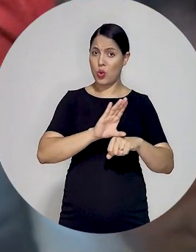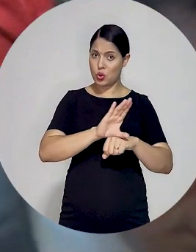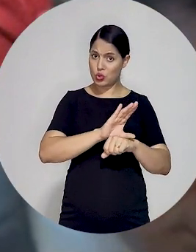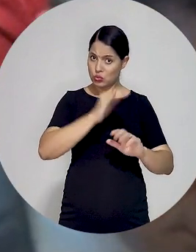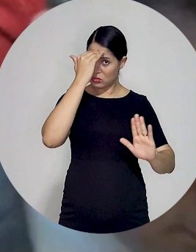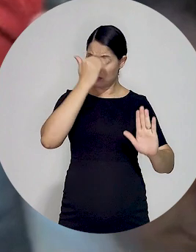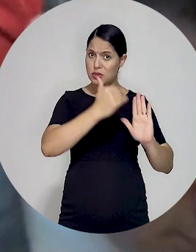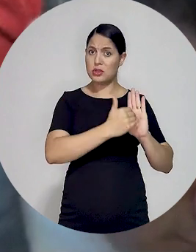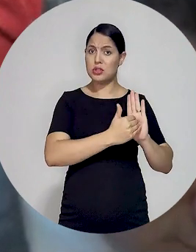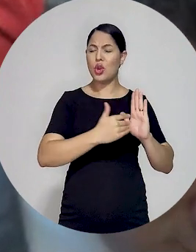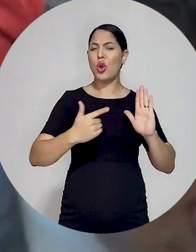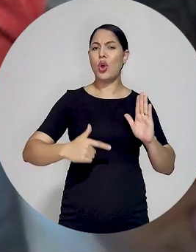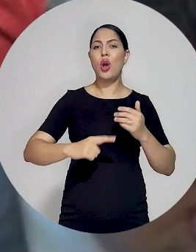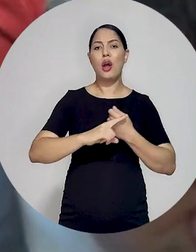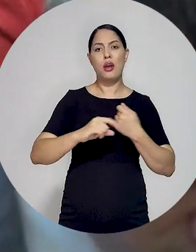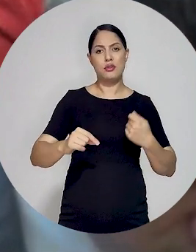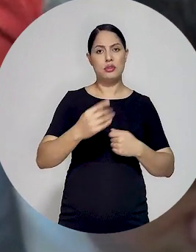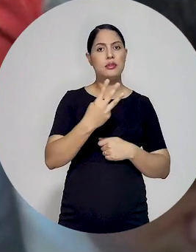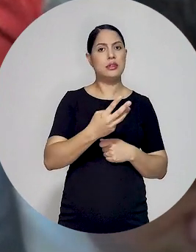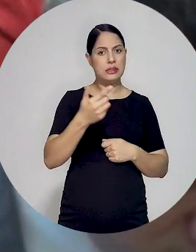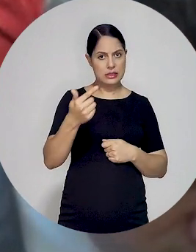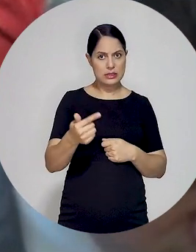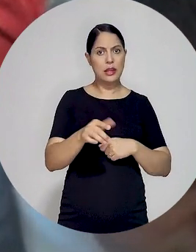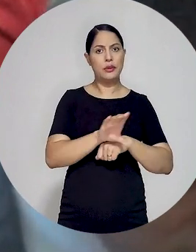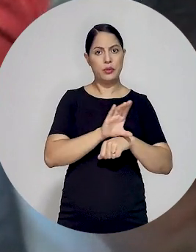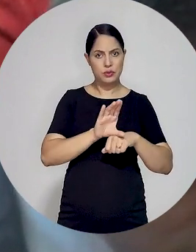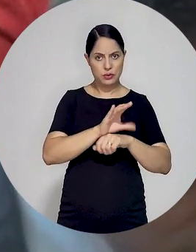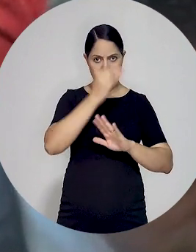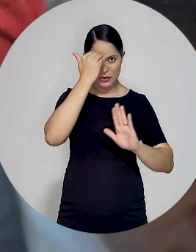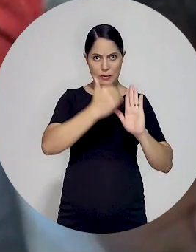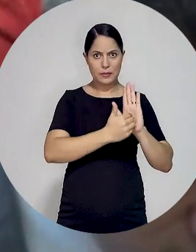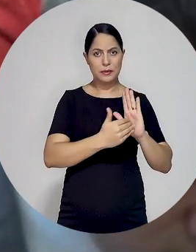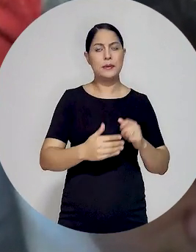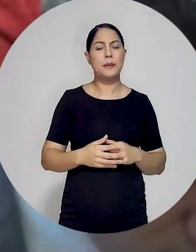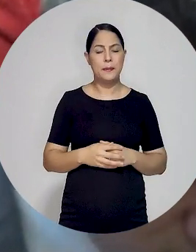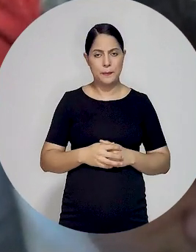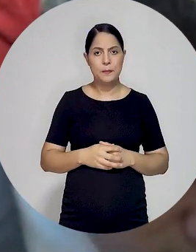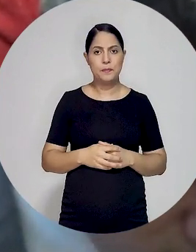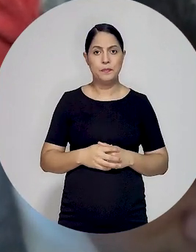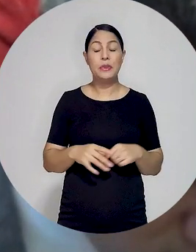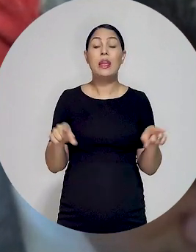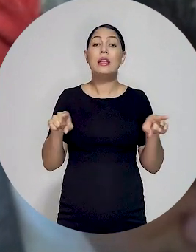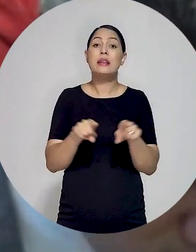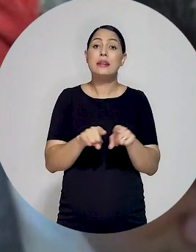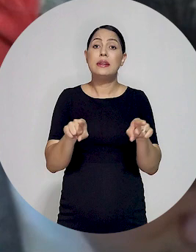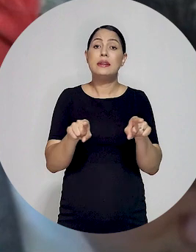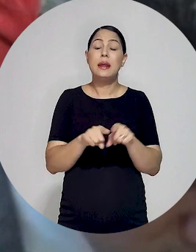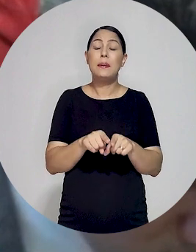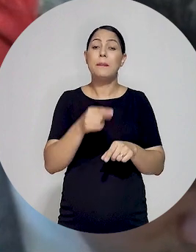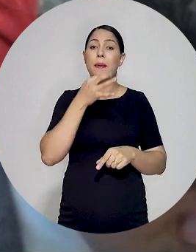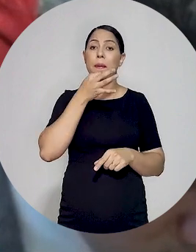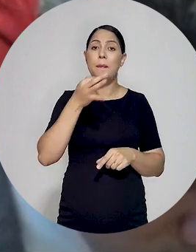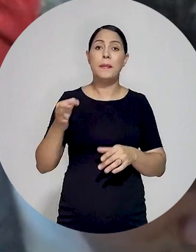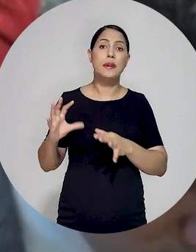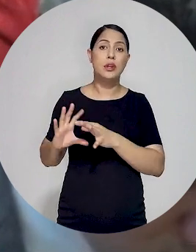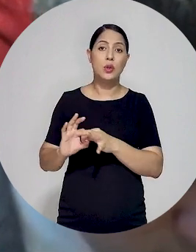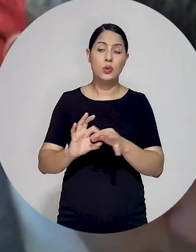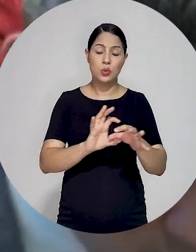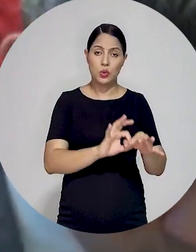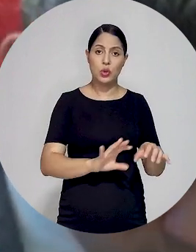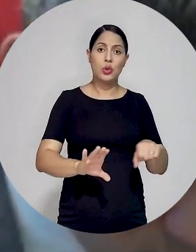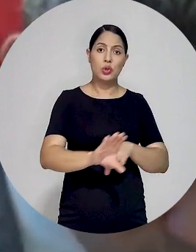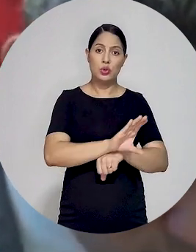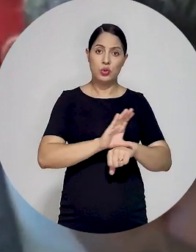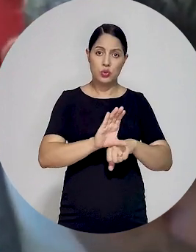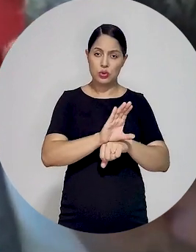constitucionais que norteiam a matéria no artigo 37 da Constituição Federal. Ocorre que, mesmo já havendo posicionamento da Suprema Corte